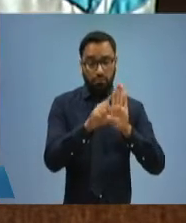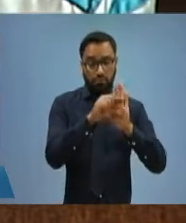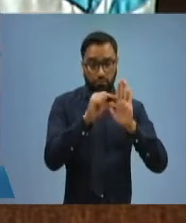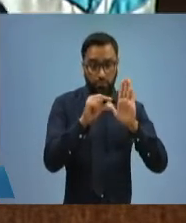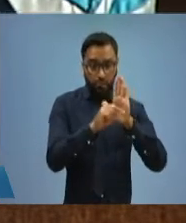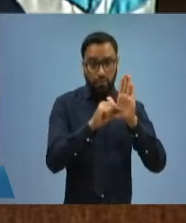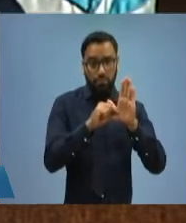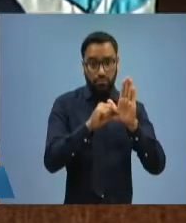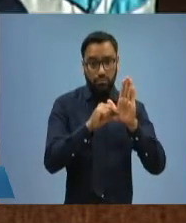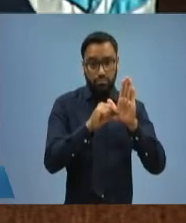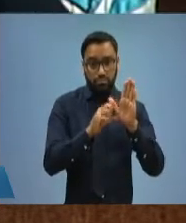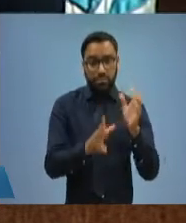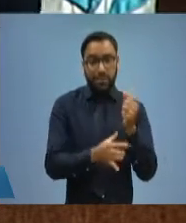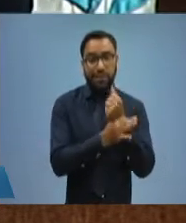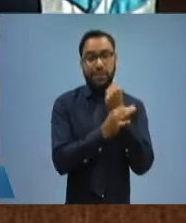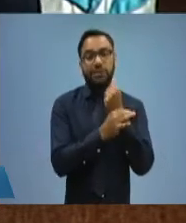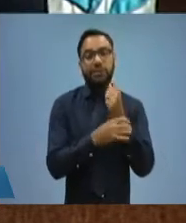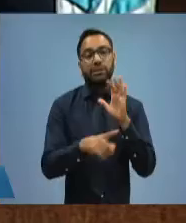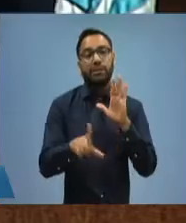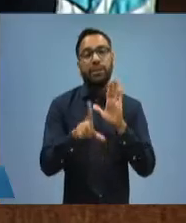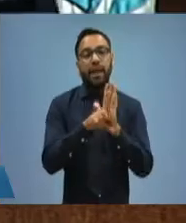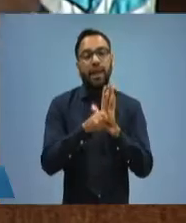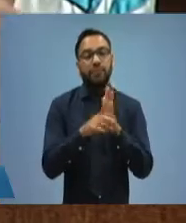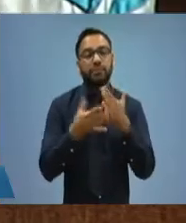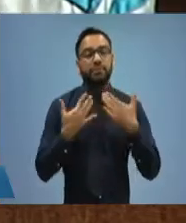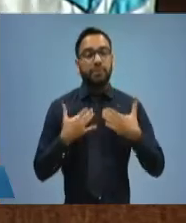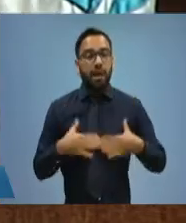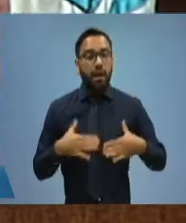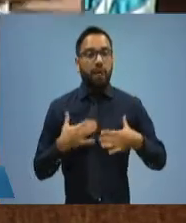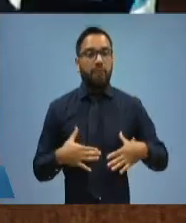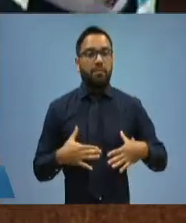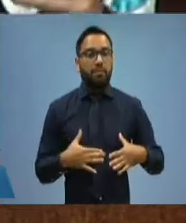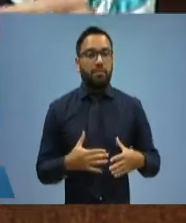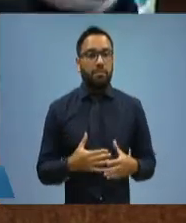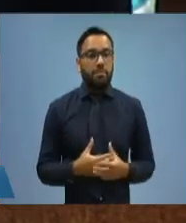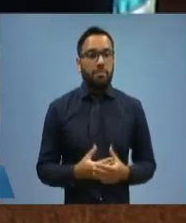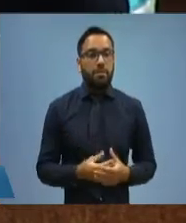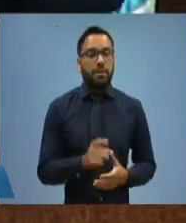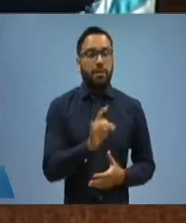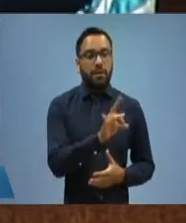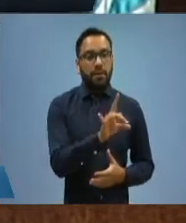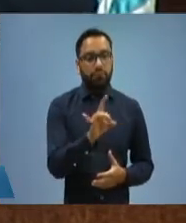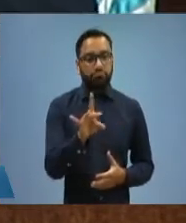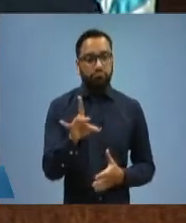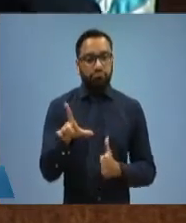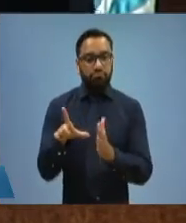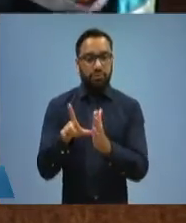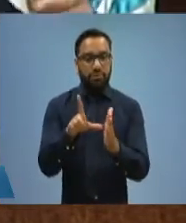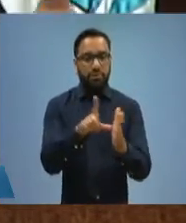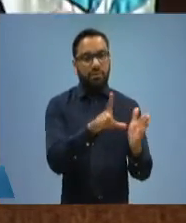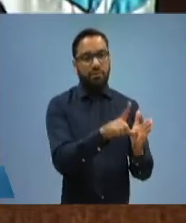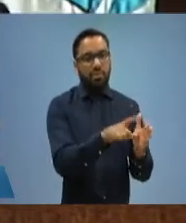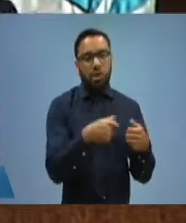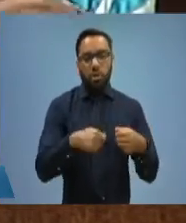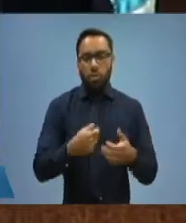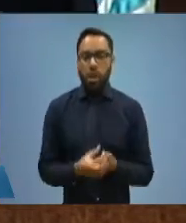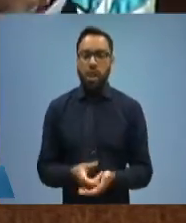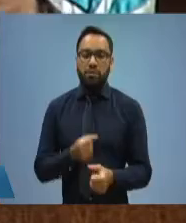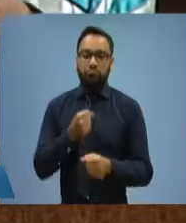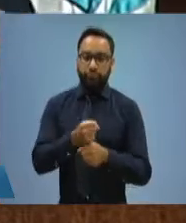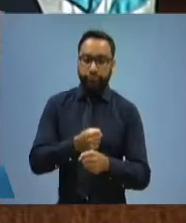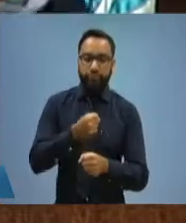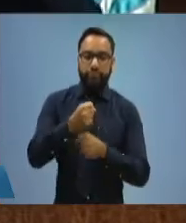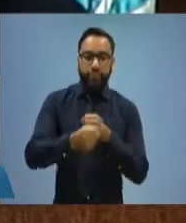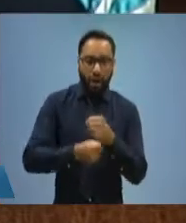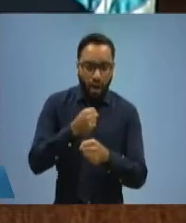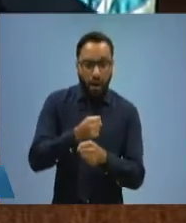lei essa tranquilidade para os empreendimentos, que não precisam, todo início de ano, ter que fazer a via sacra para